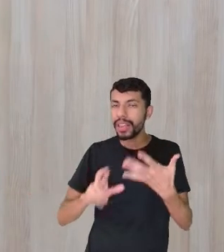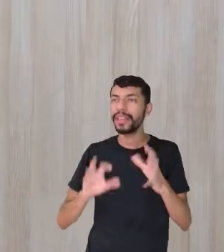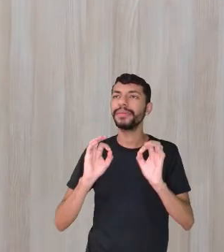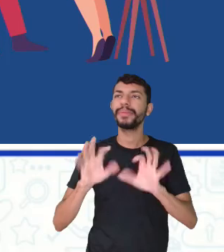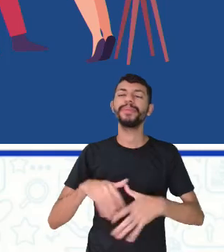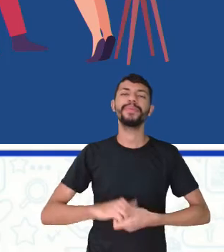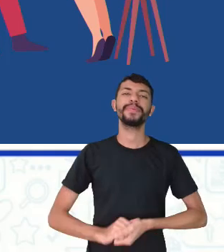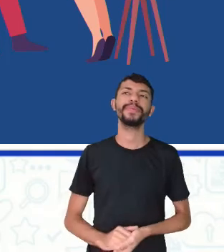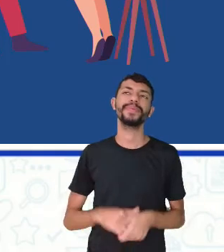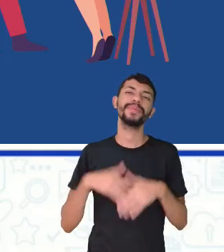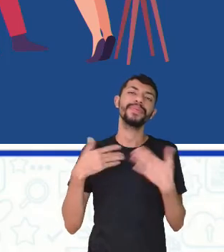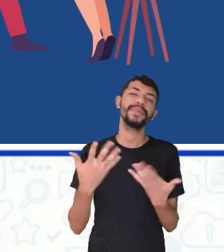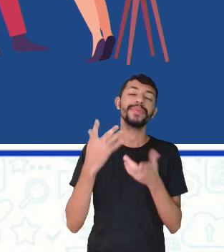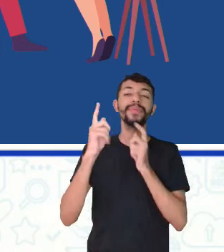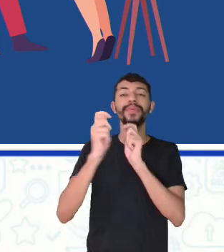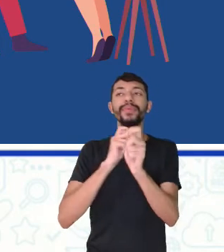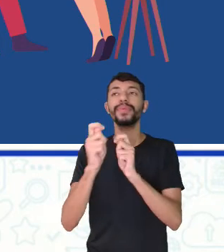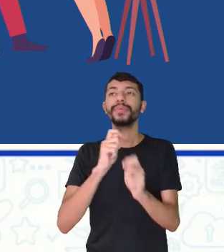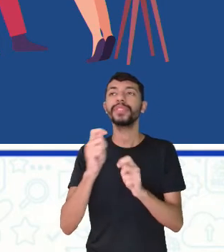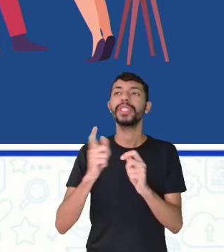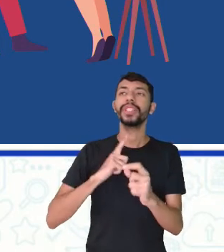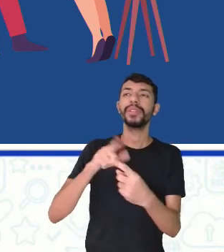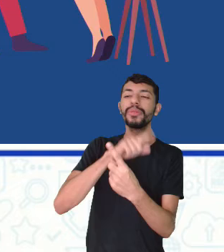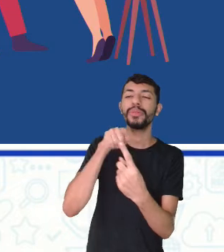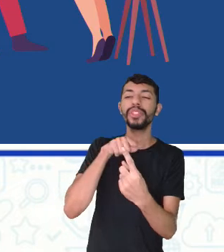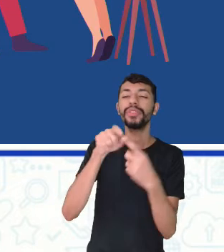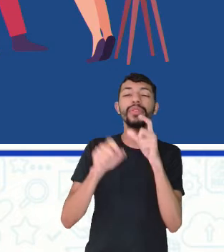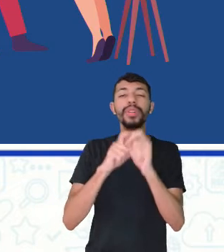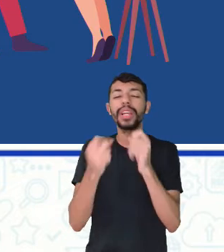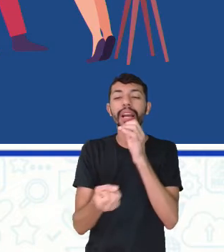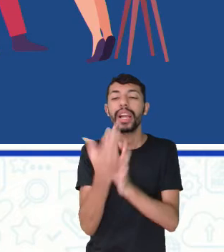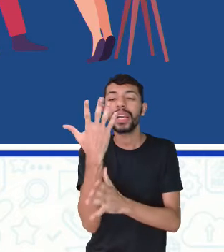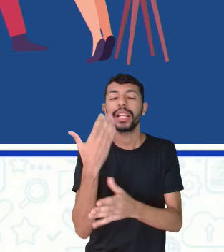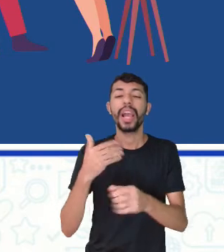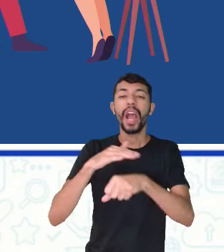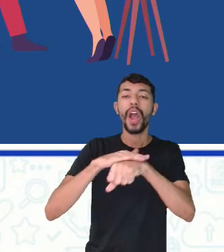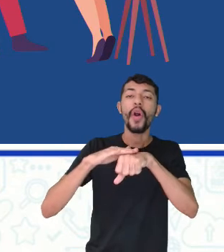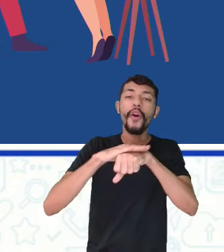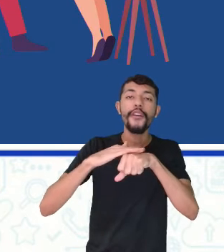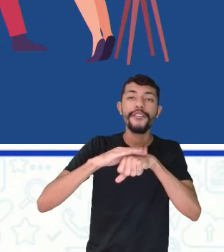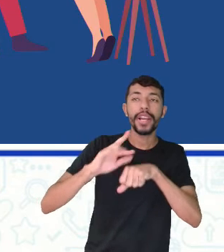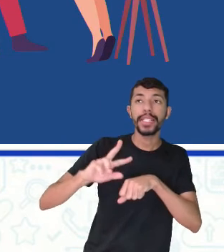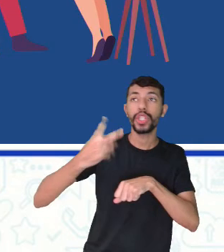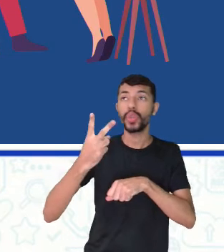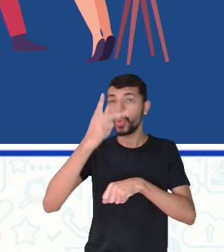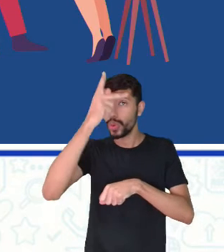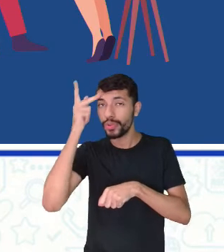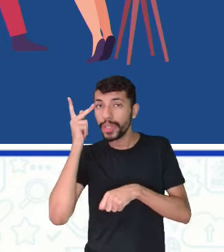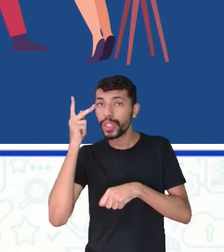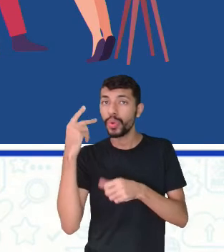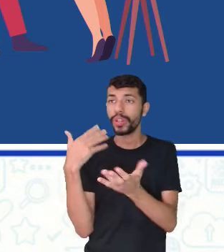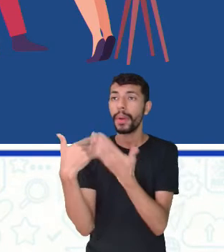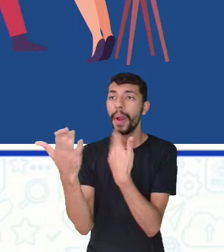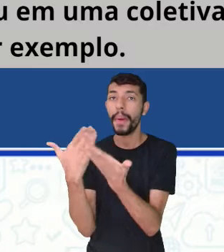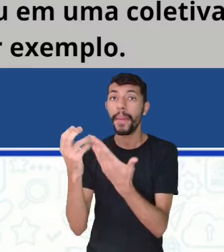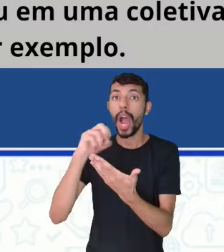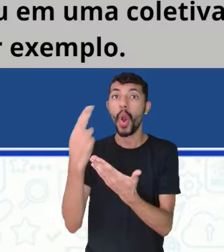Então, a entrevista busca criar uma conversa entre duas pessoas ou mais, sobre quaisquer